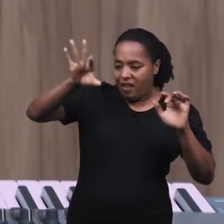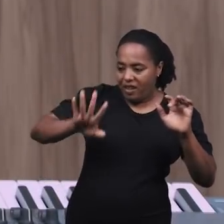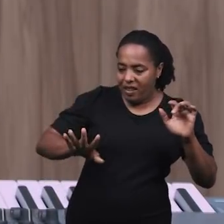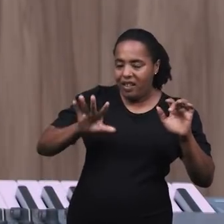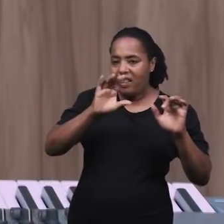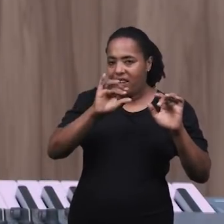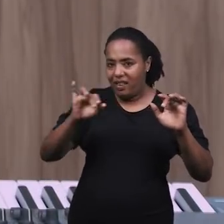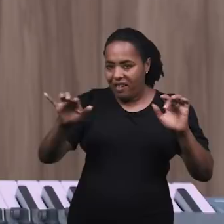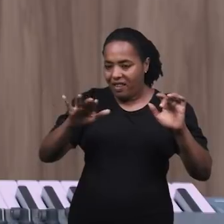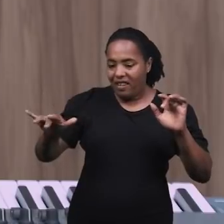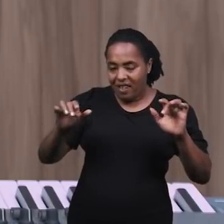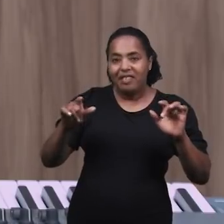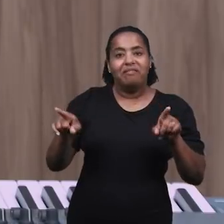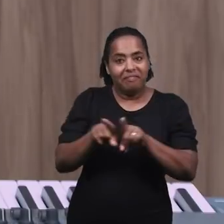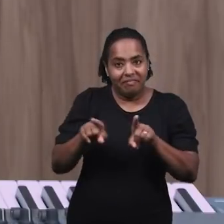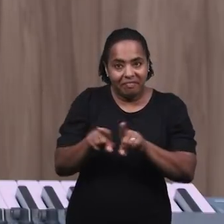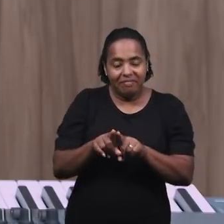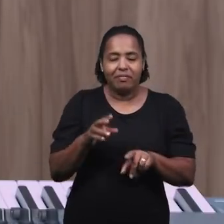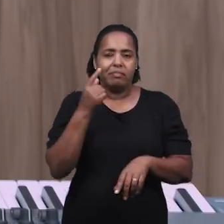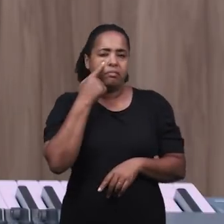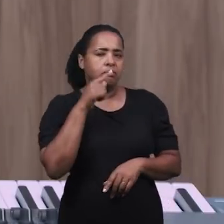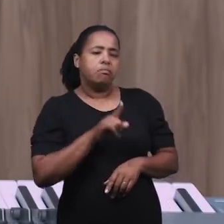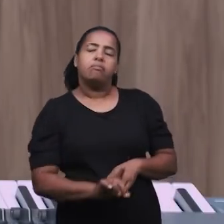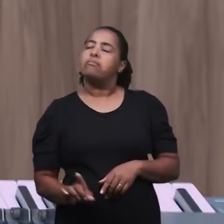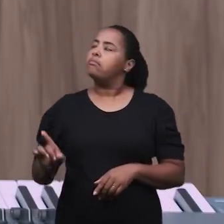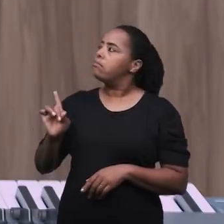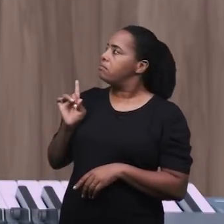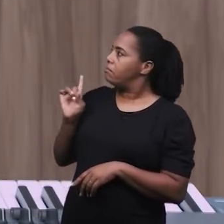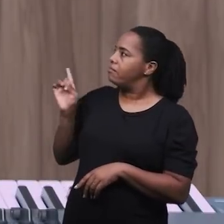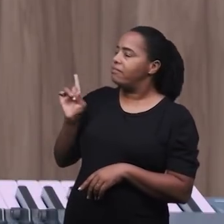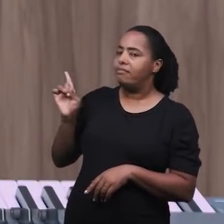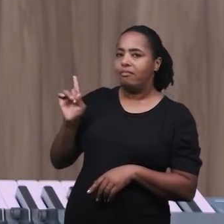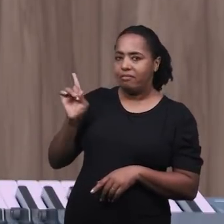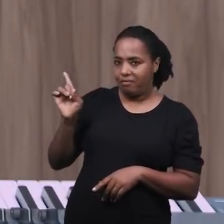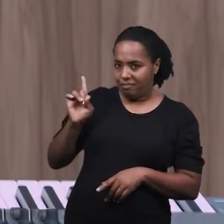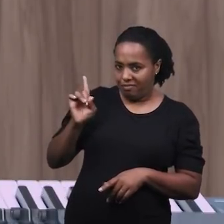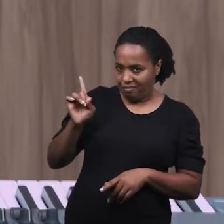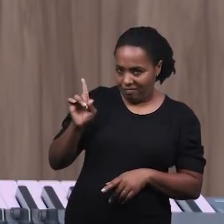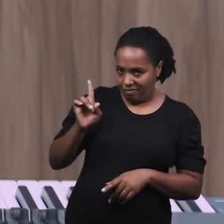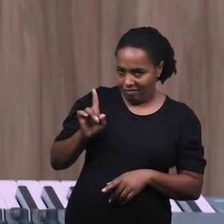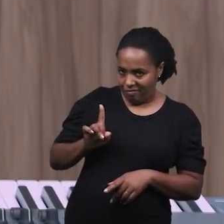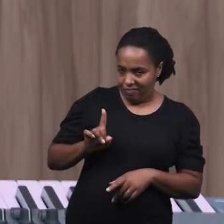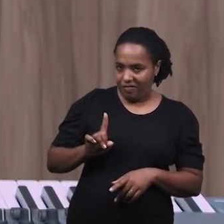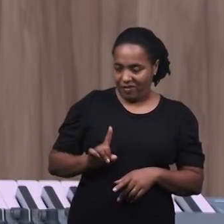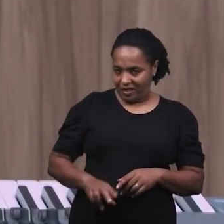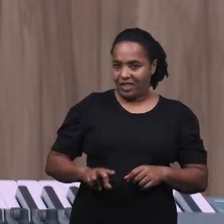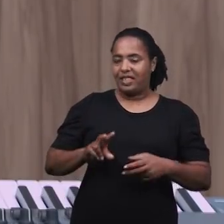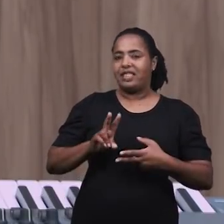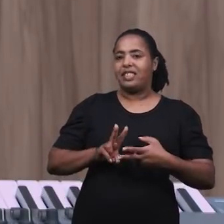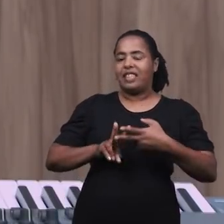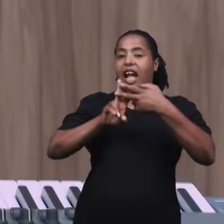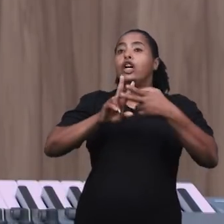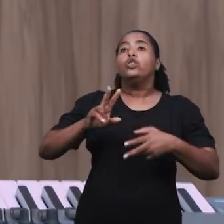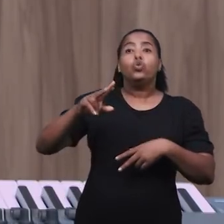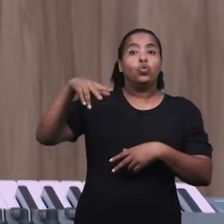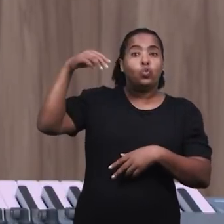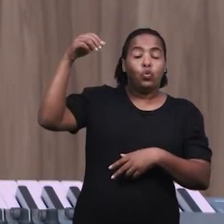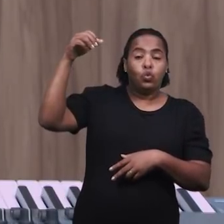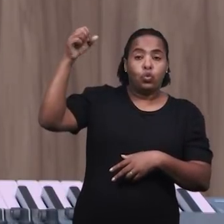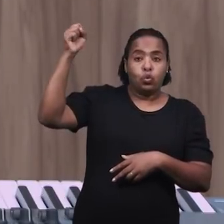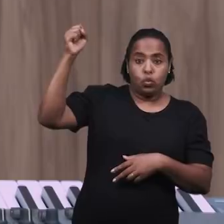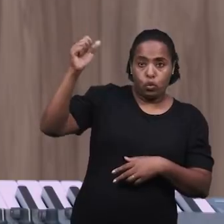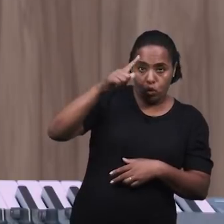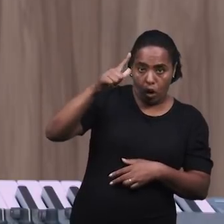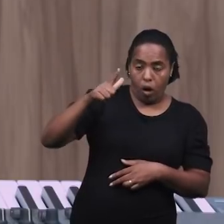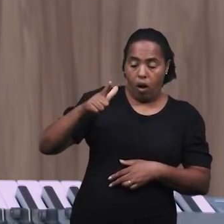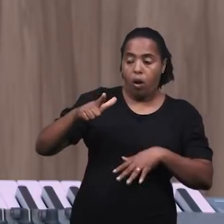também. Vamos lá? Aqui na nossa partitura temos a clave de Sol, que ela é responsável pelas mãos, as